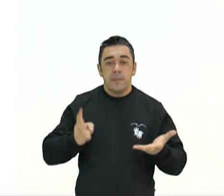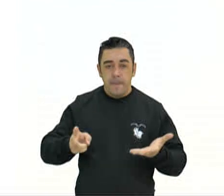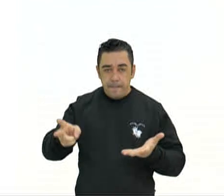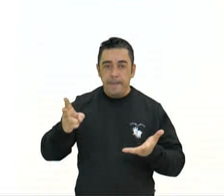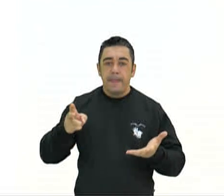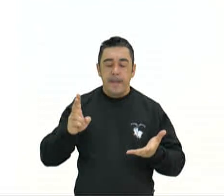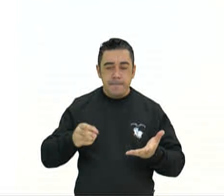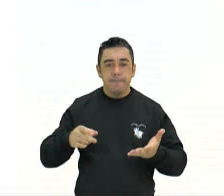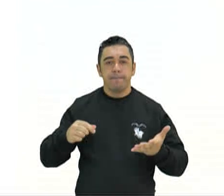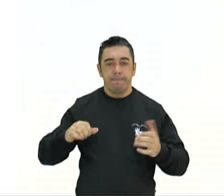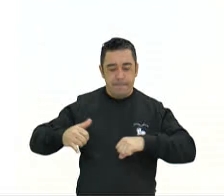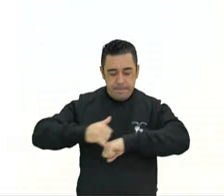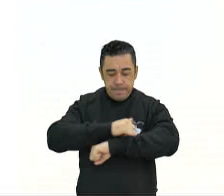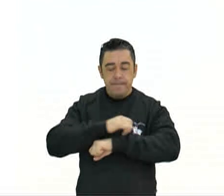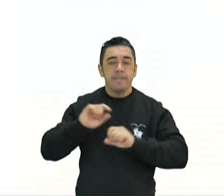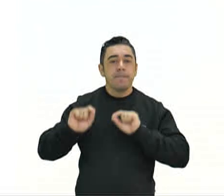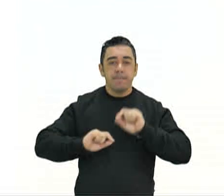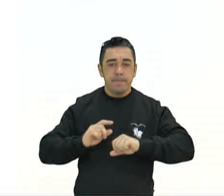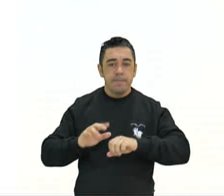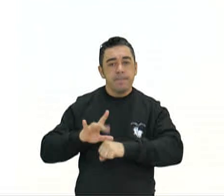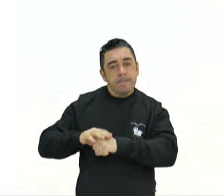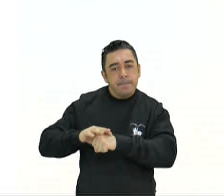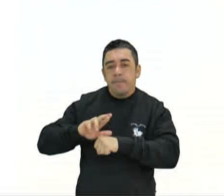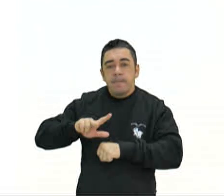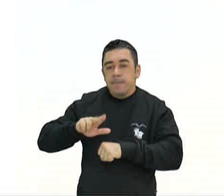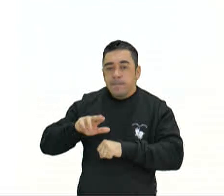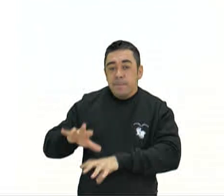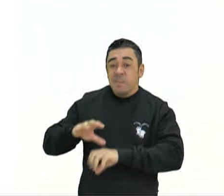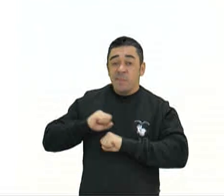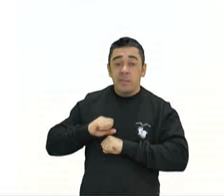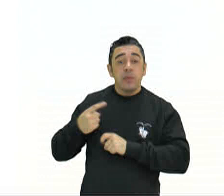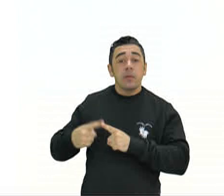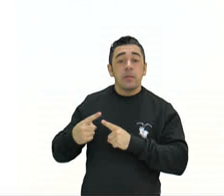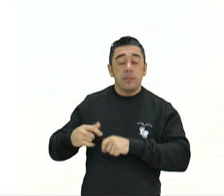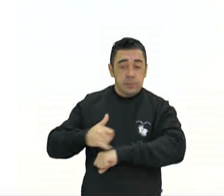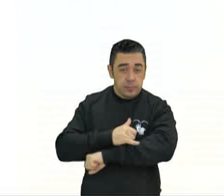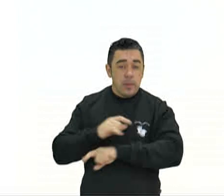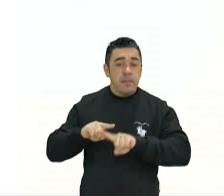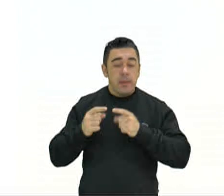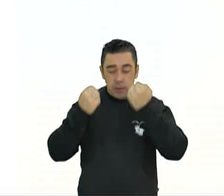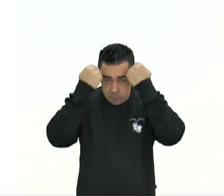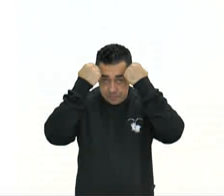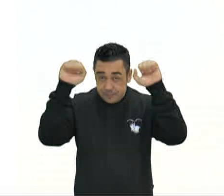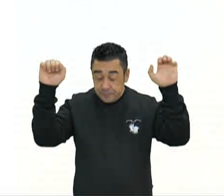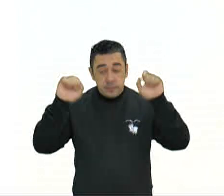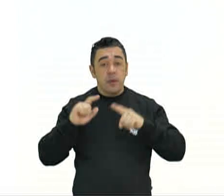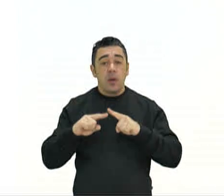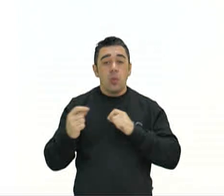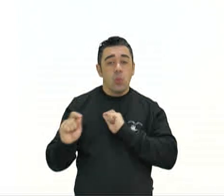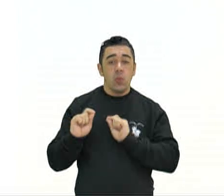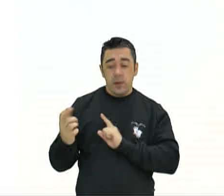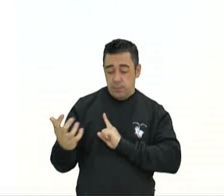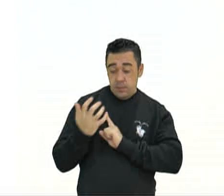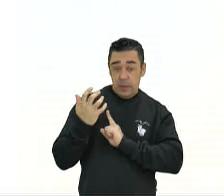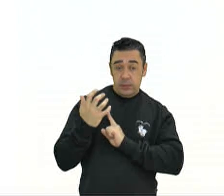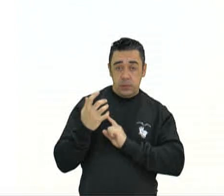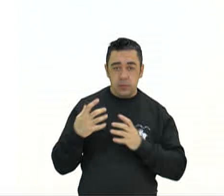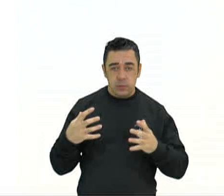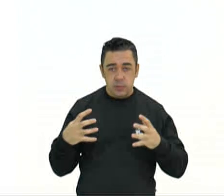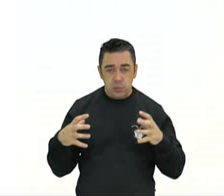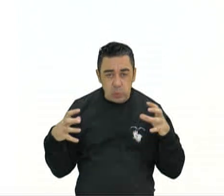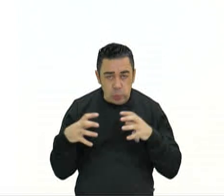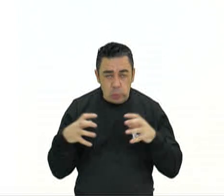Frequentemente, os gordos adoecem não por causa da gordura, mas sim pelo estresse, pela opressão a que são submetidos. Então, temos